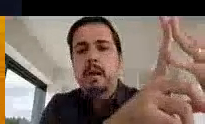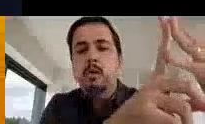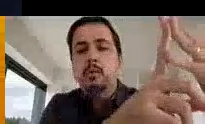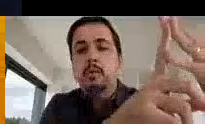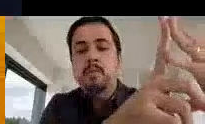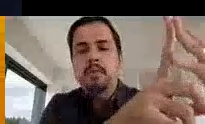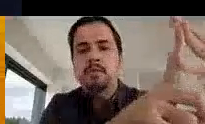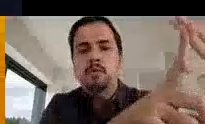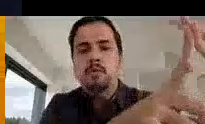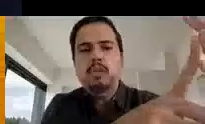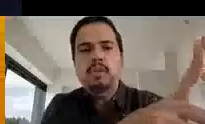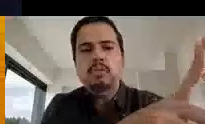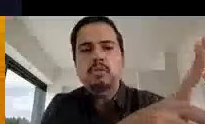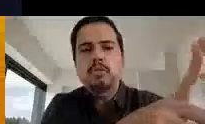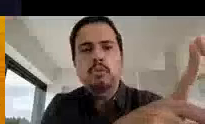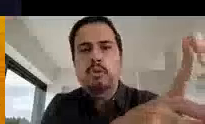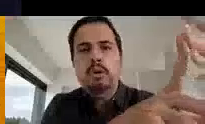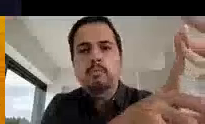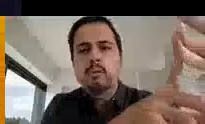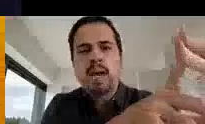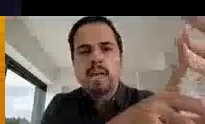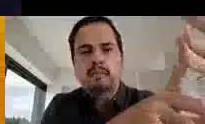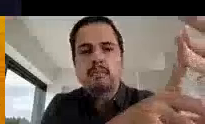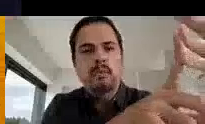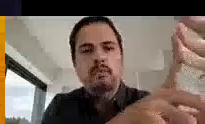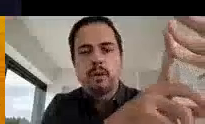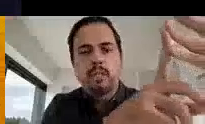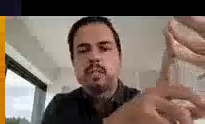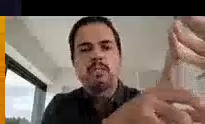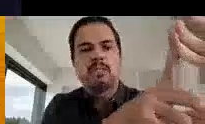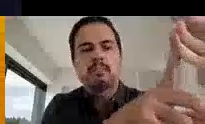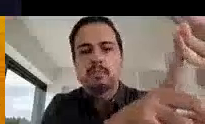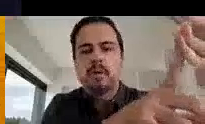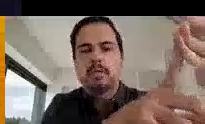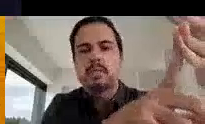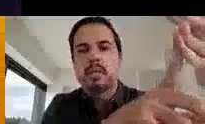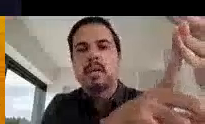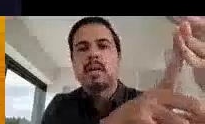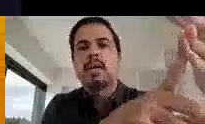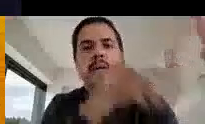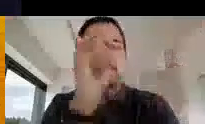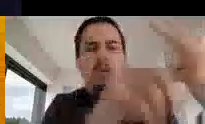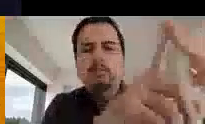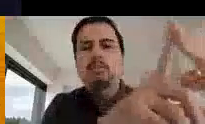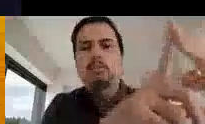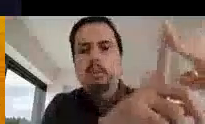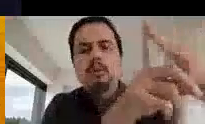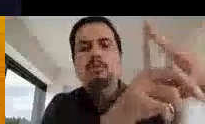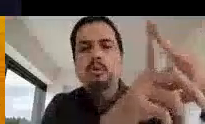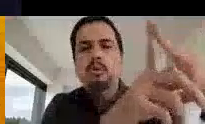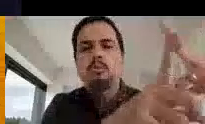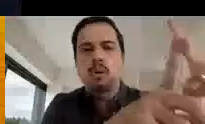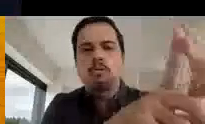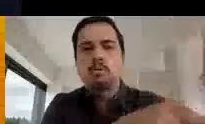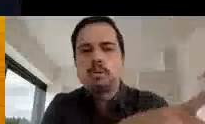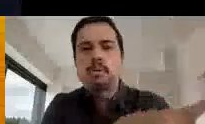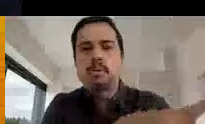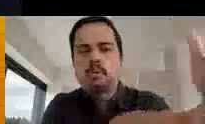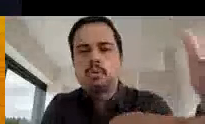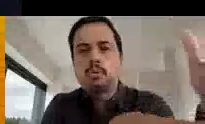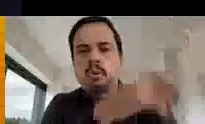que mais? Uma mudança de comportamento do consumidor para o online, muito forte, cada vez mais forte. Né? Novos